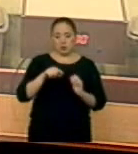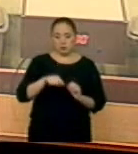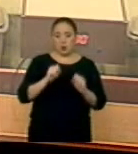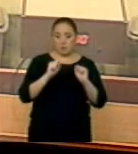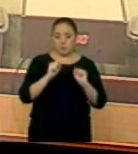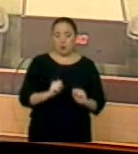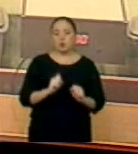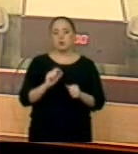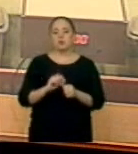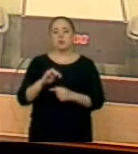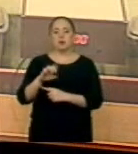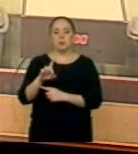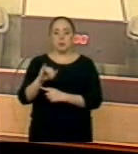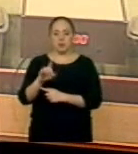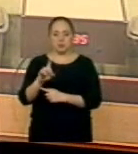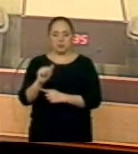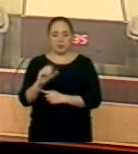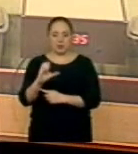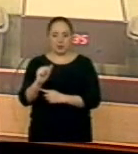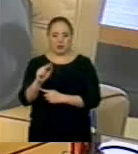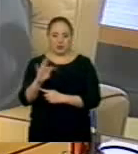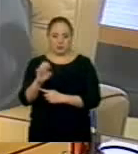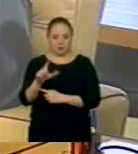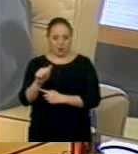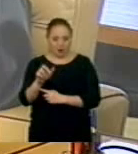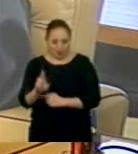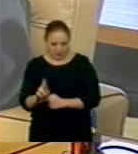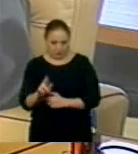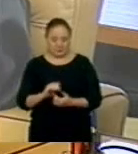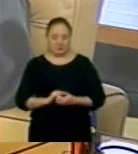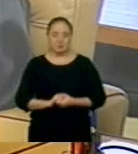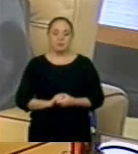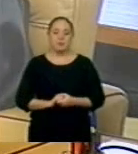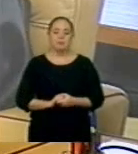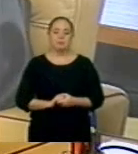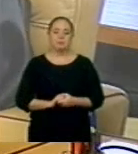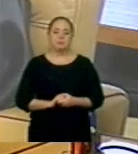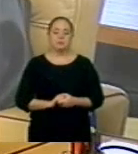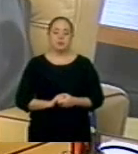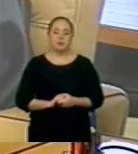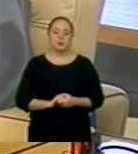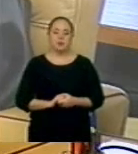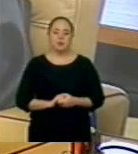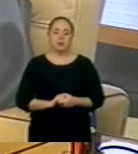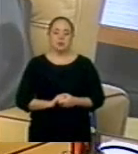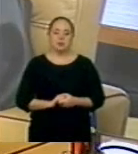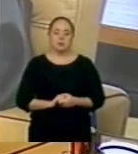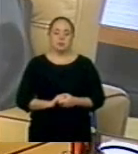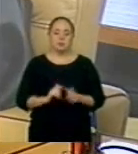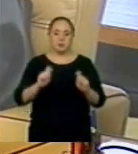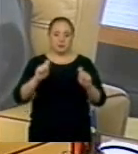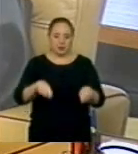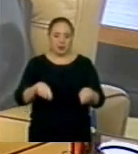medida cautelar decretada pelo Poder Judiciário. Sobre a possibilidade de submissão de